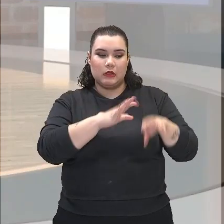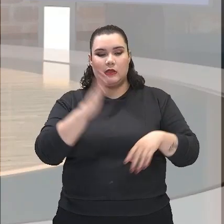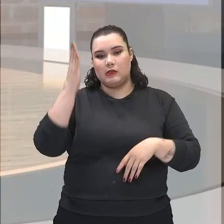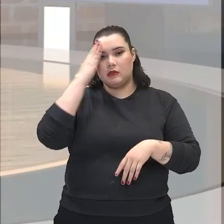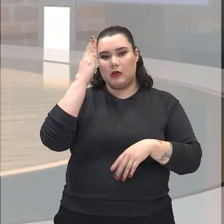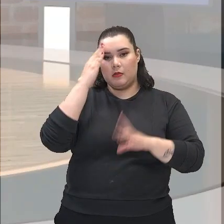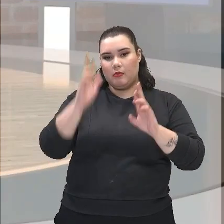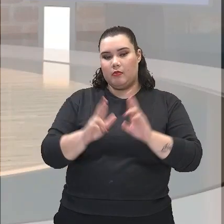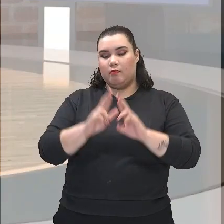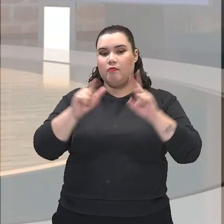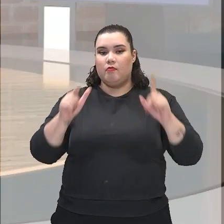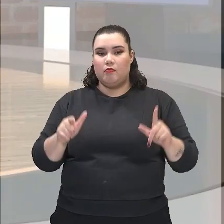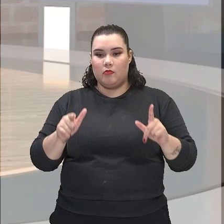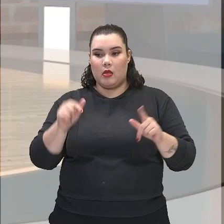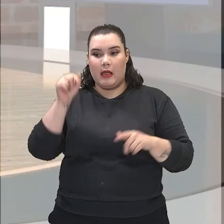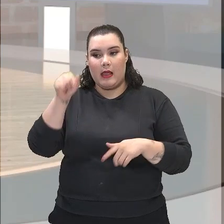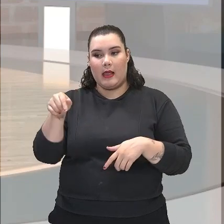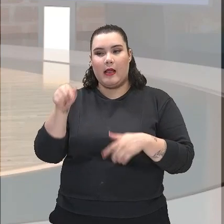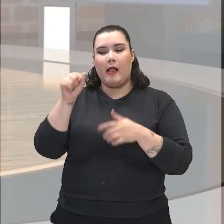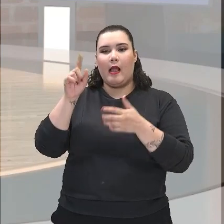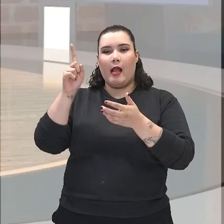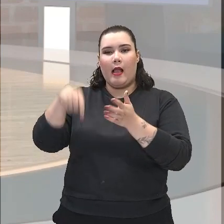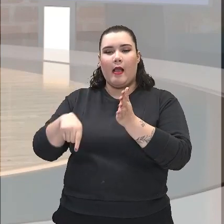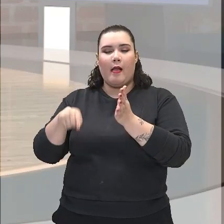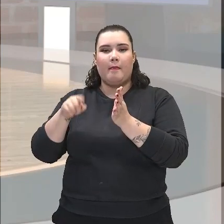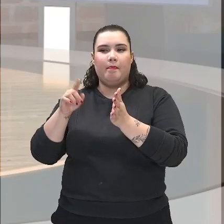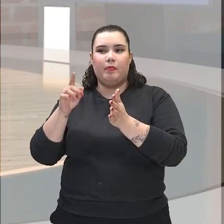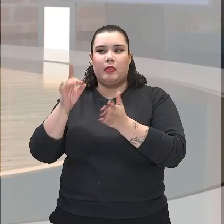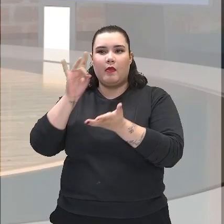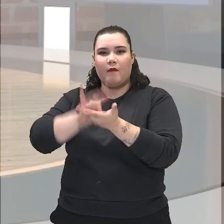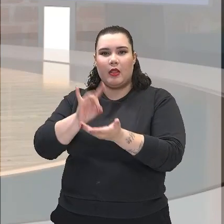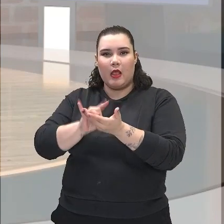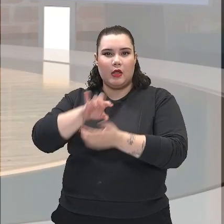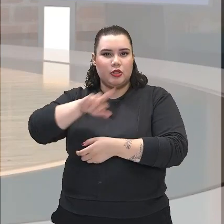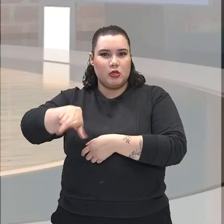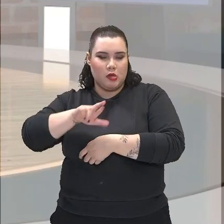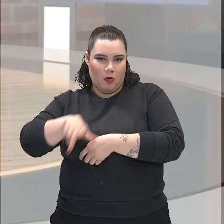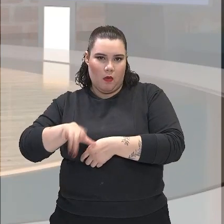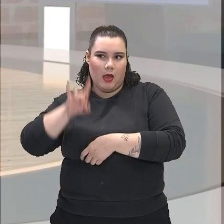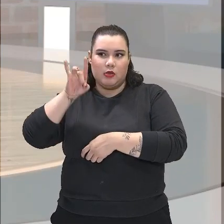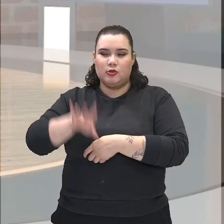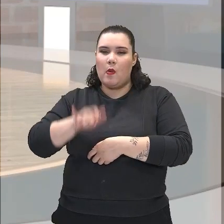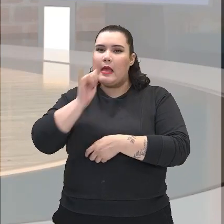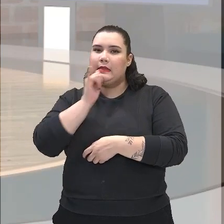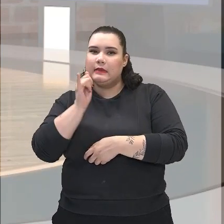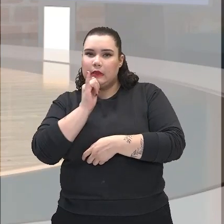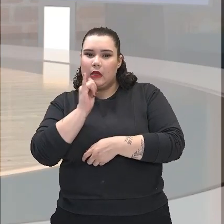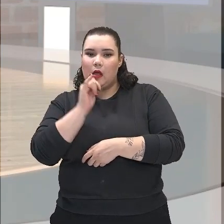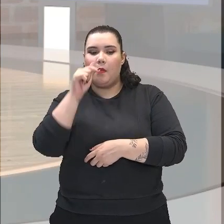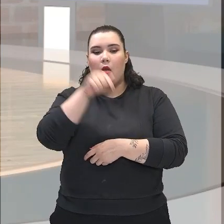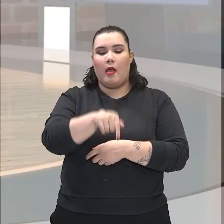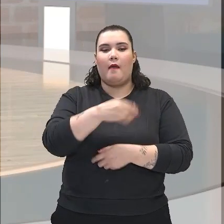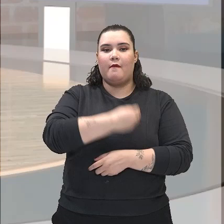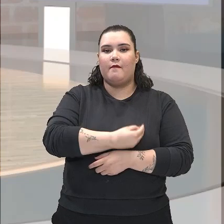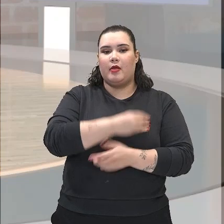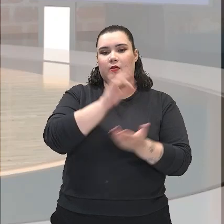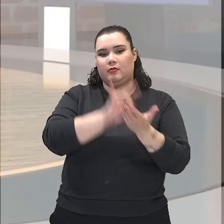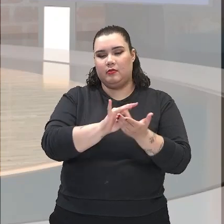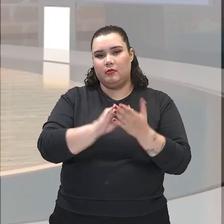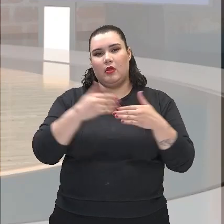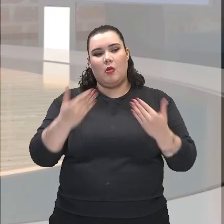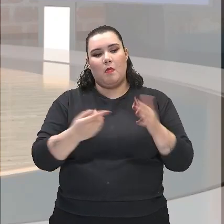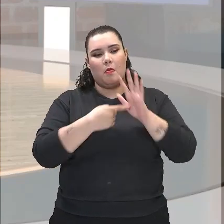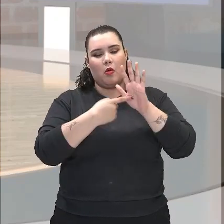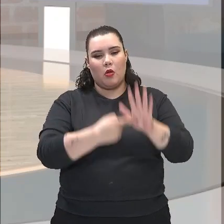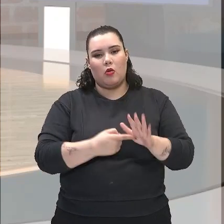distinguir, entre a ficção e a realidade. Então, expor as crianças a uma variedade de experiências culturais,